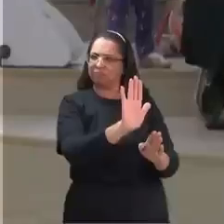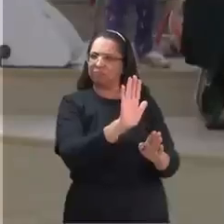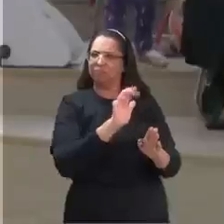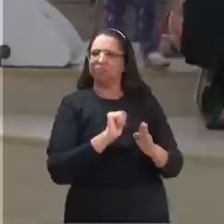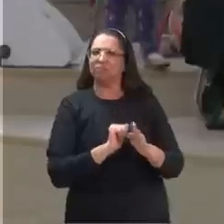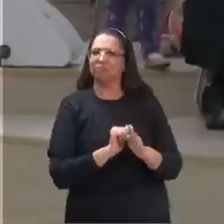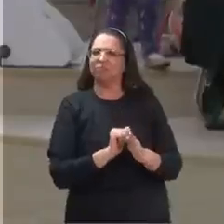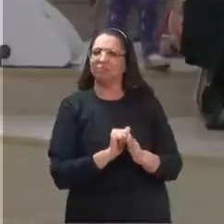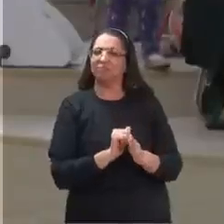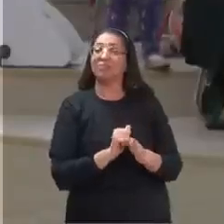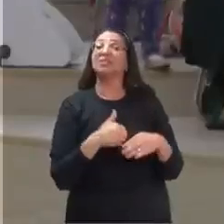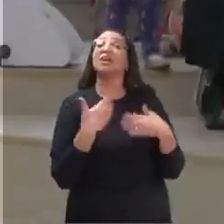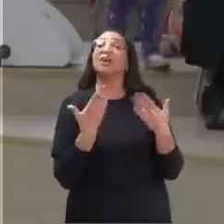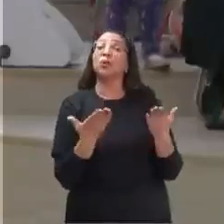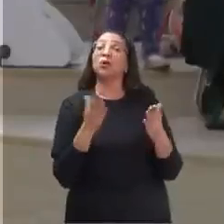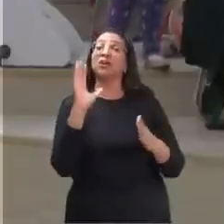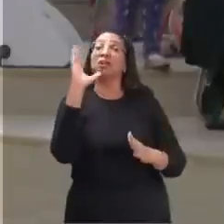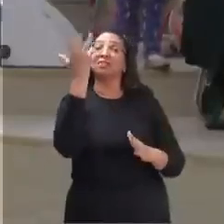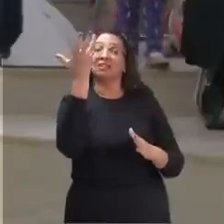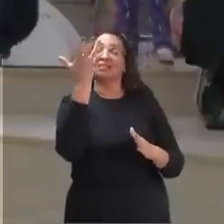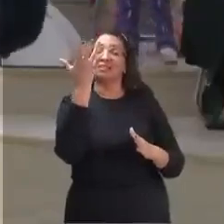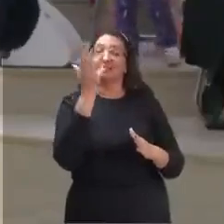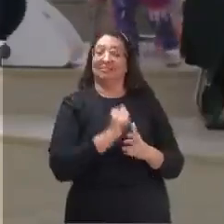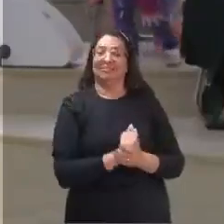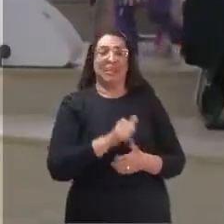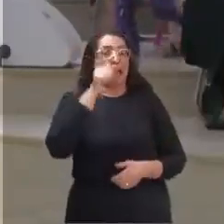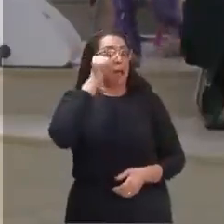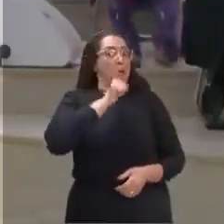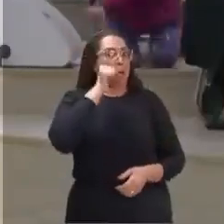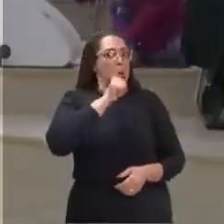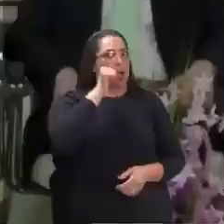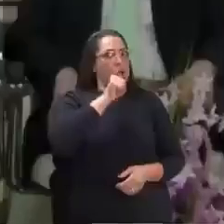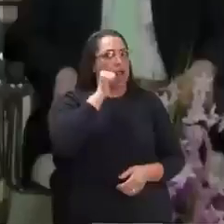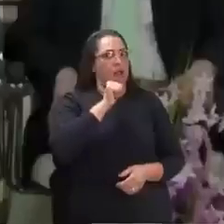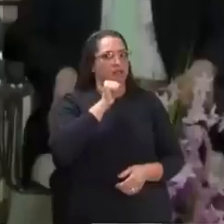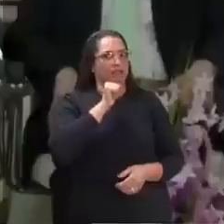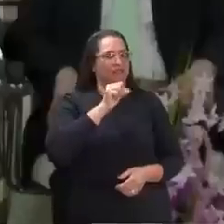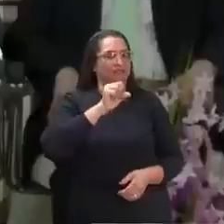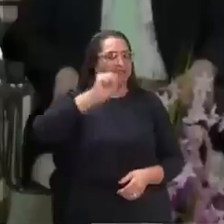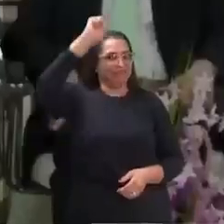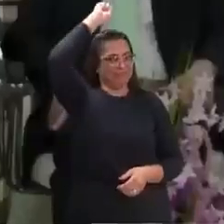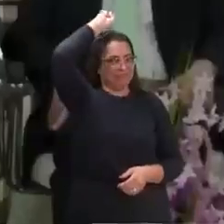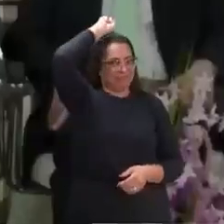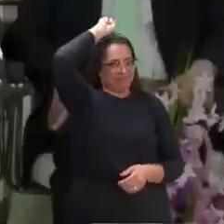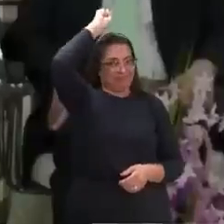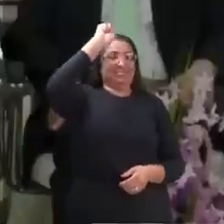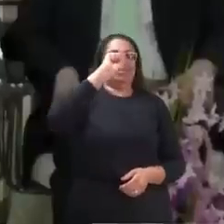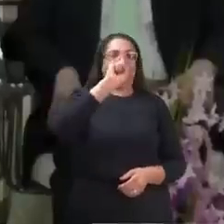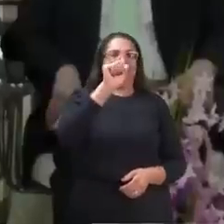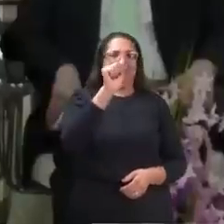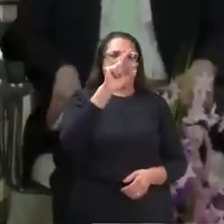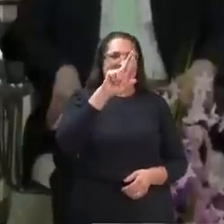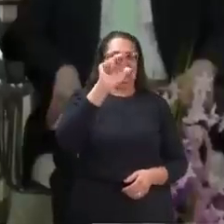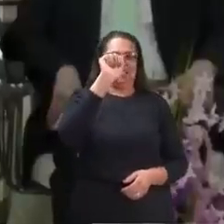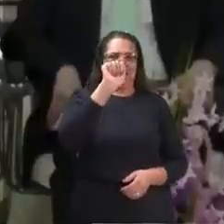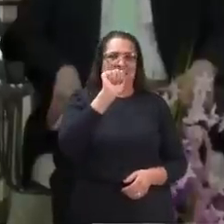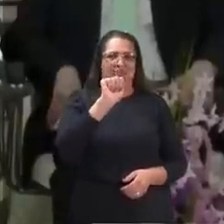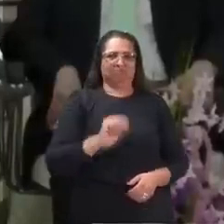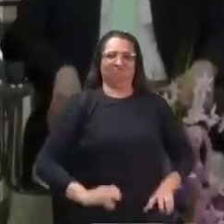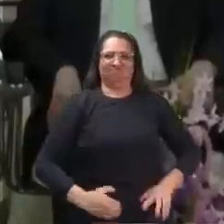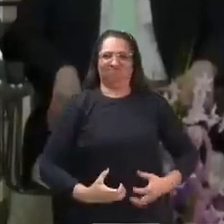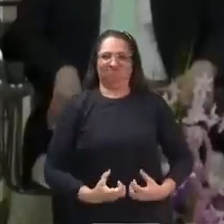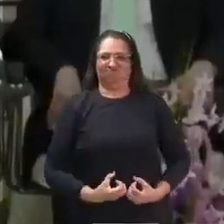E quem entra? Sara. E Sara entra com o útero fechado, com o